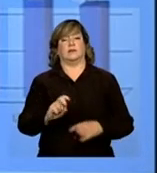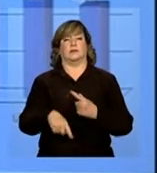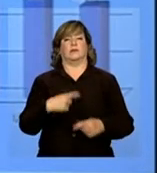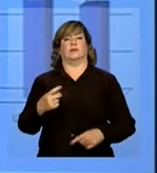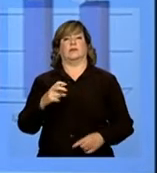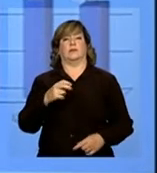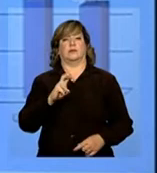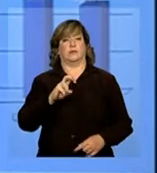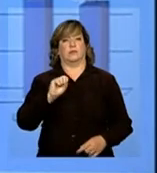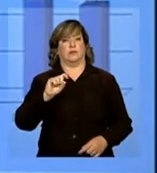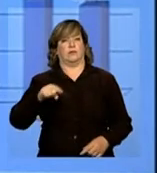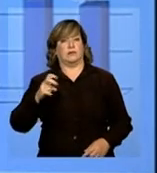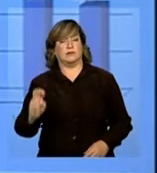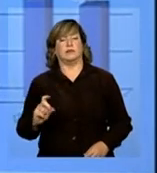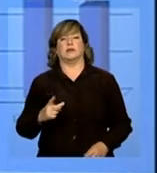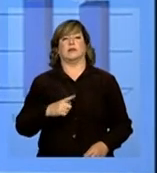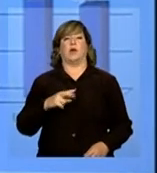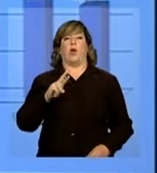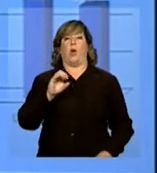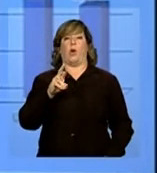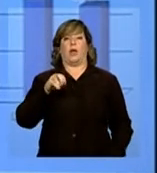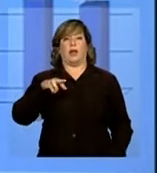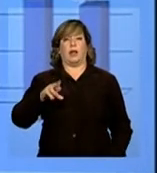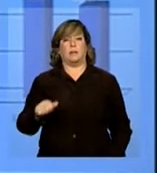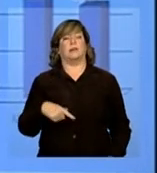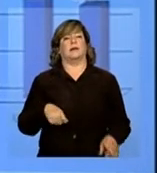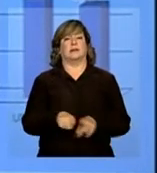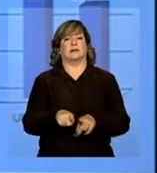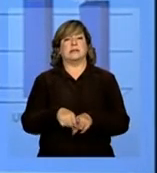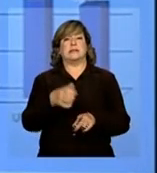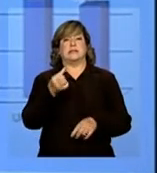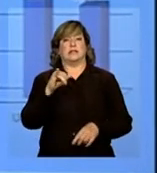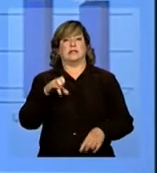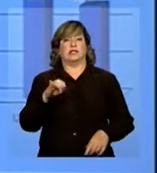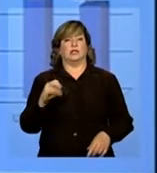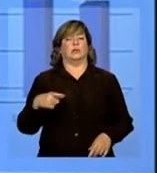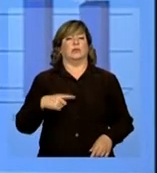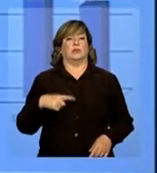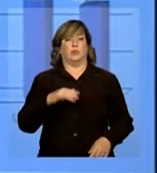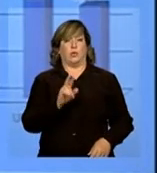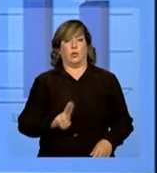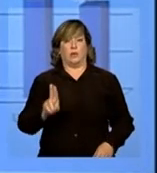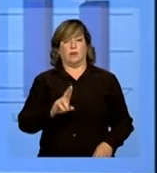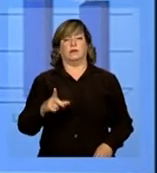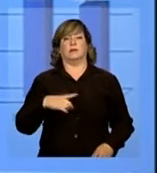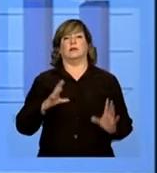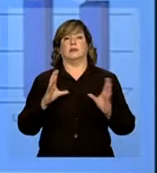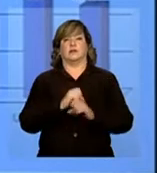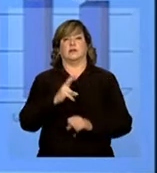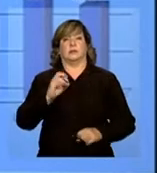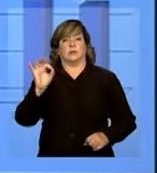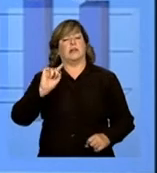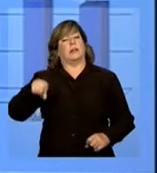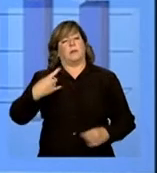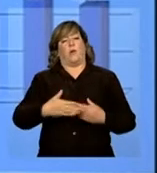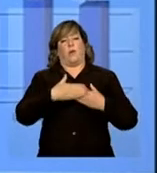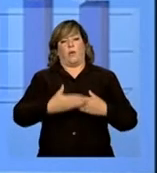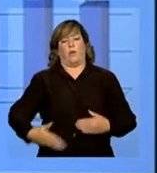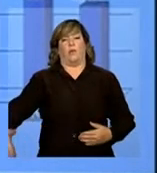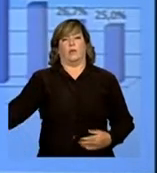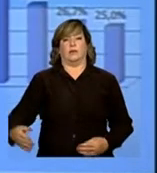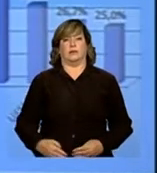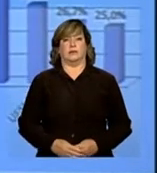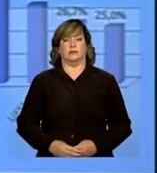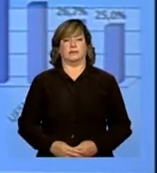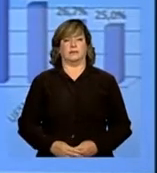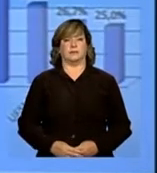Roraima Tocantins depois seis institutos e universidades depois eles atingir os cinquenta por cento pois bem as outras